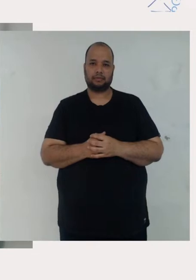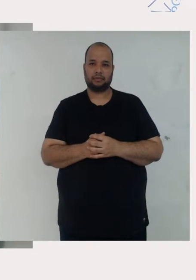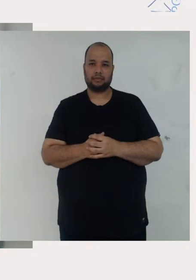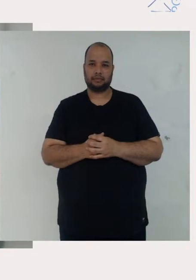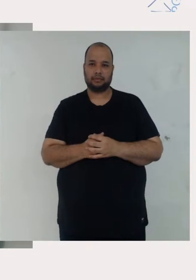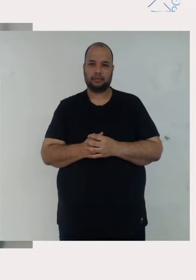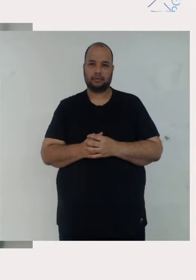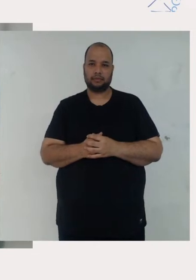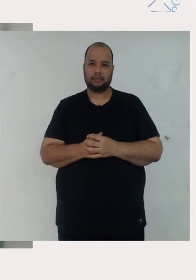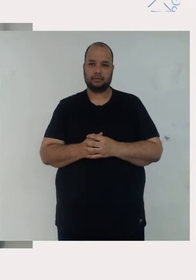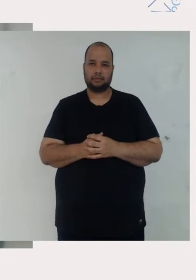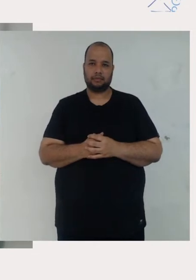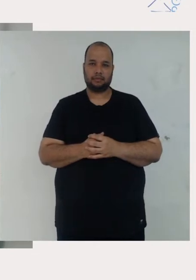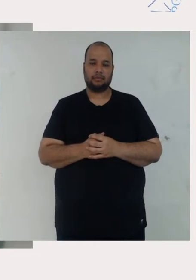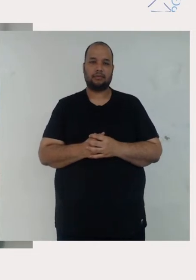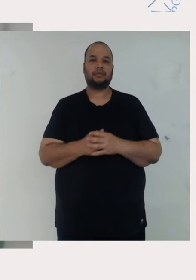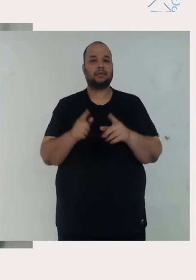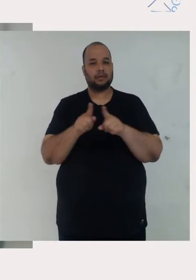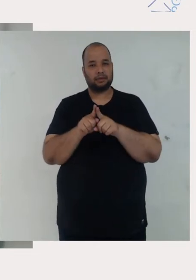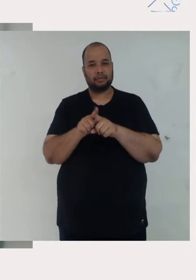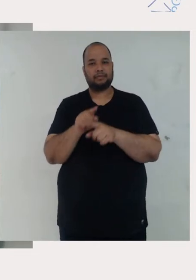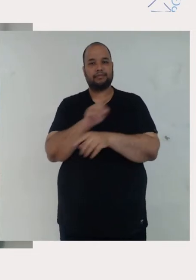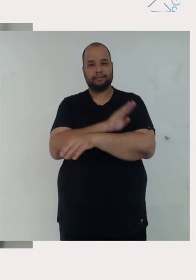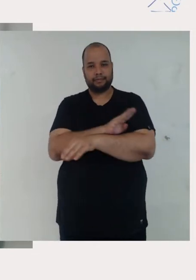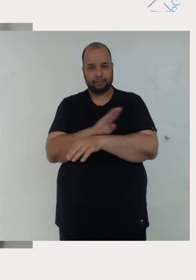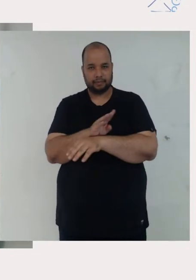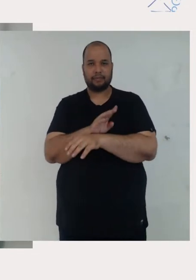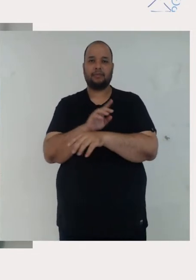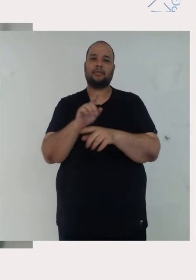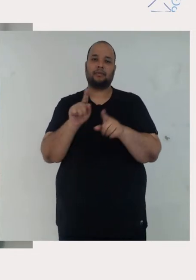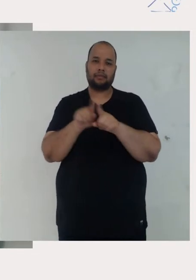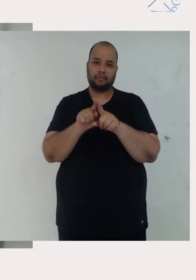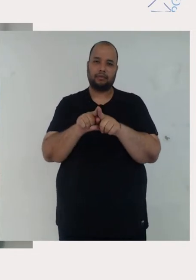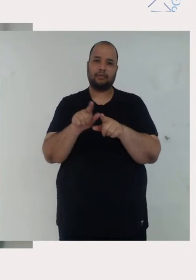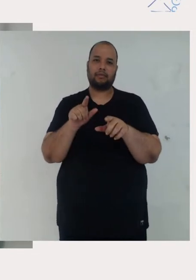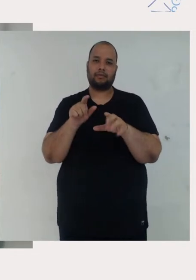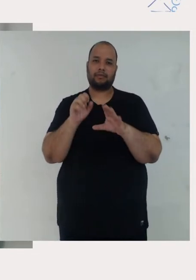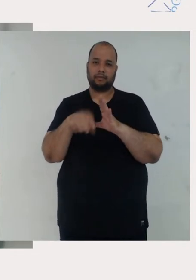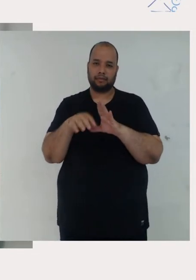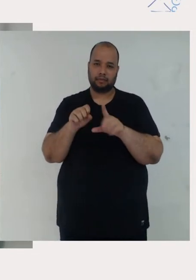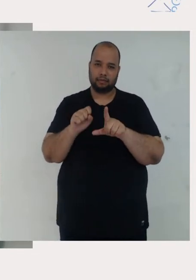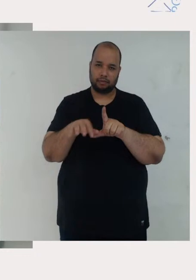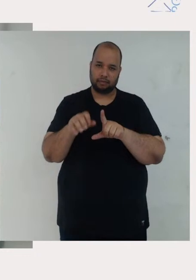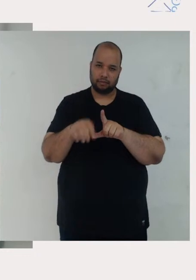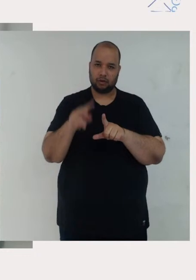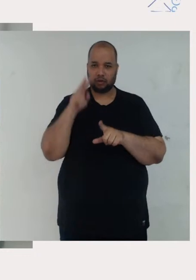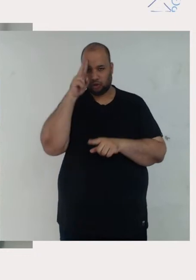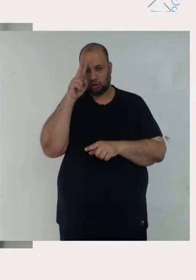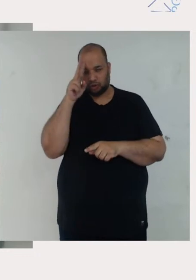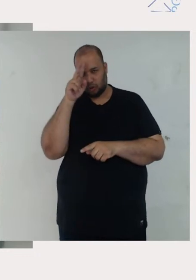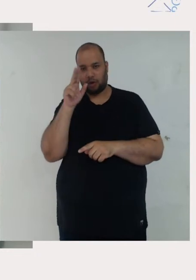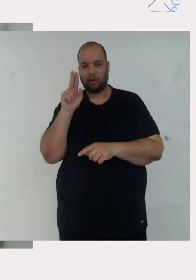educador de jovens e adultos, bacharel e licenciado em História pela UFMG,